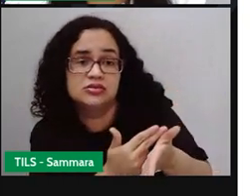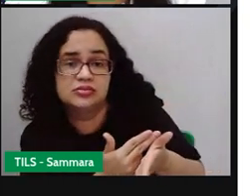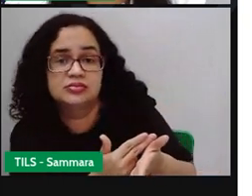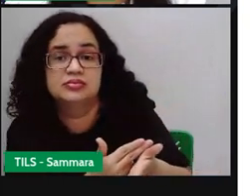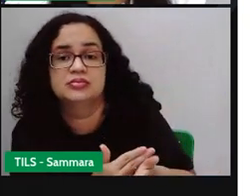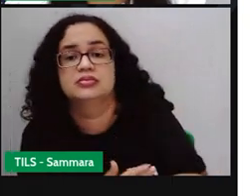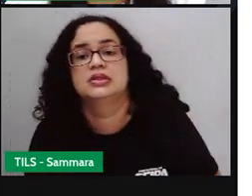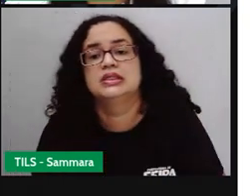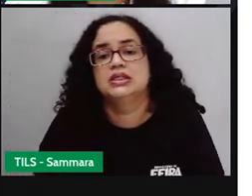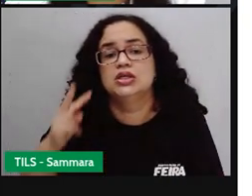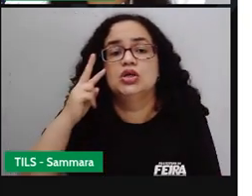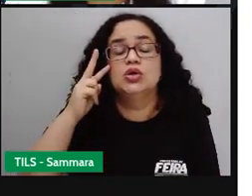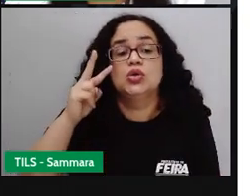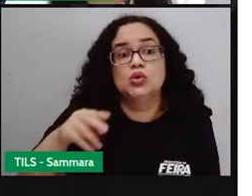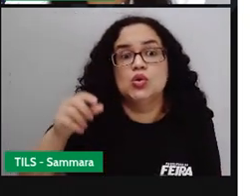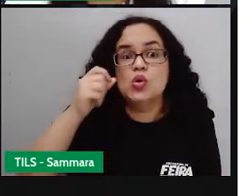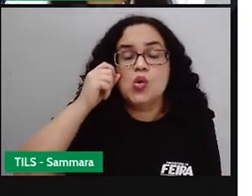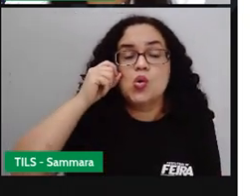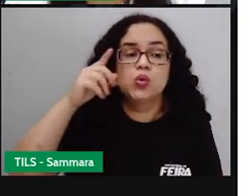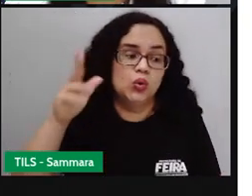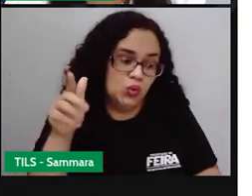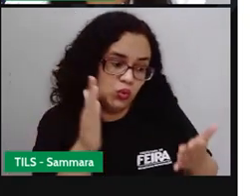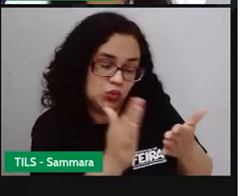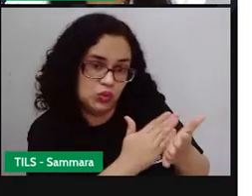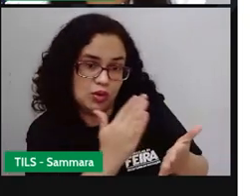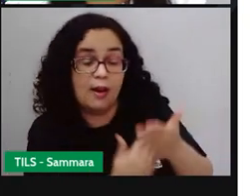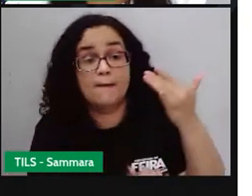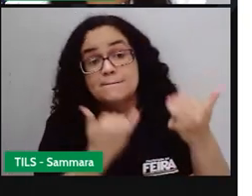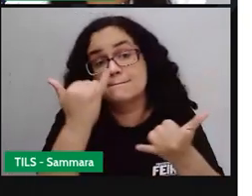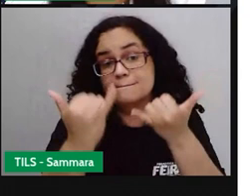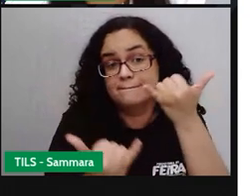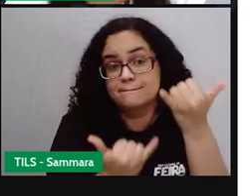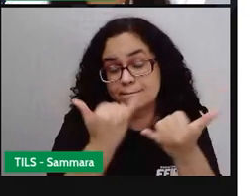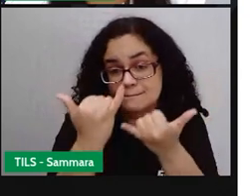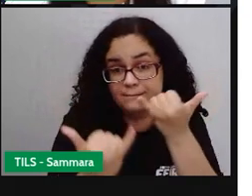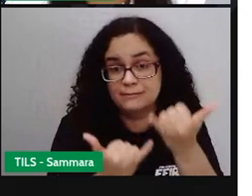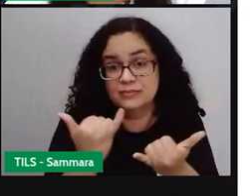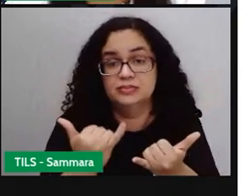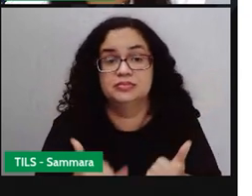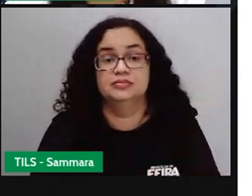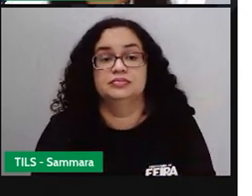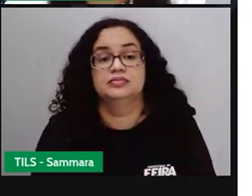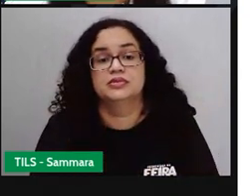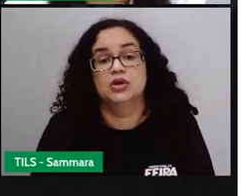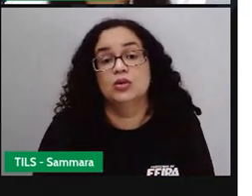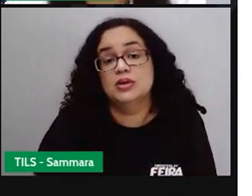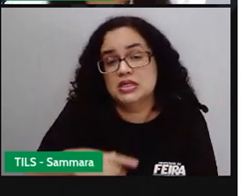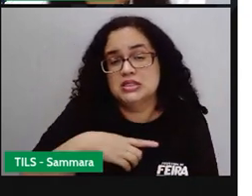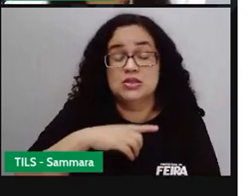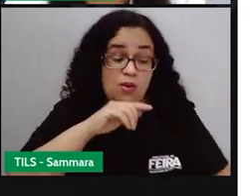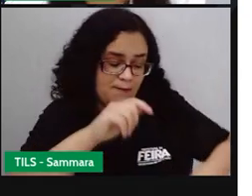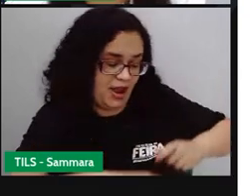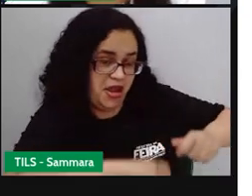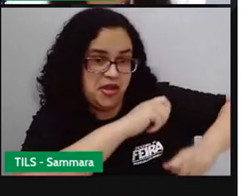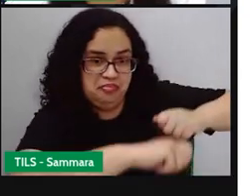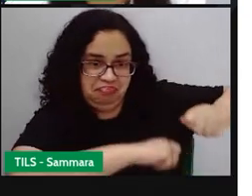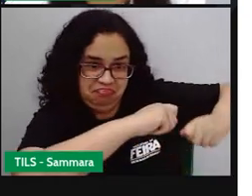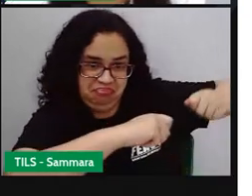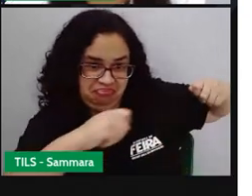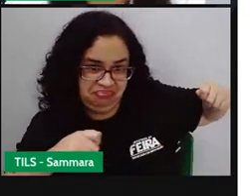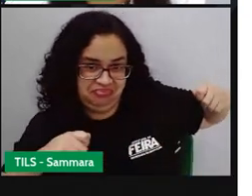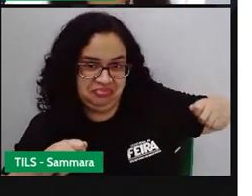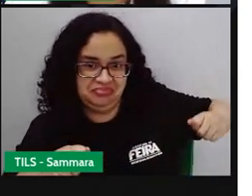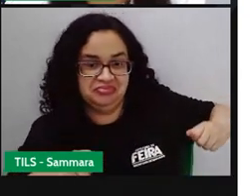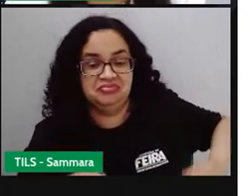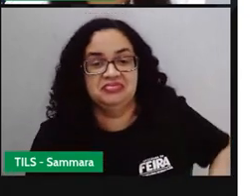ficava enchendo os ós do jornal. Brincava com as minhas joaninhas. Uma vez, eu amarrei um